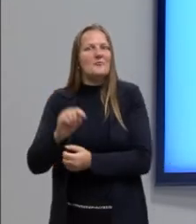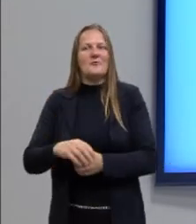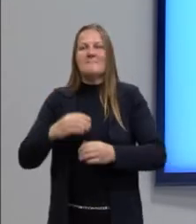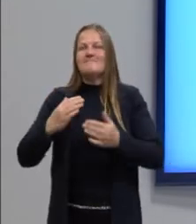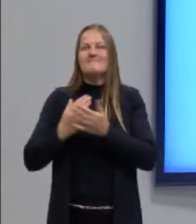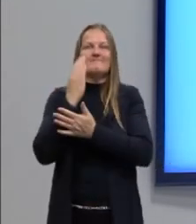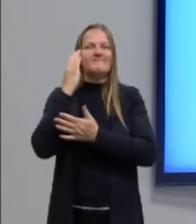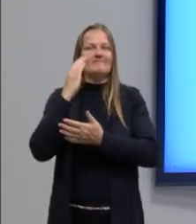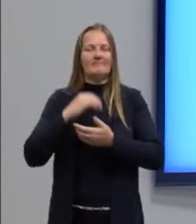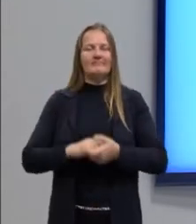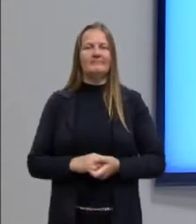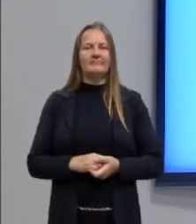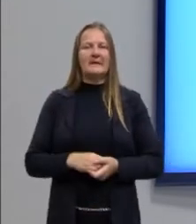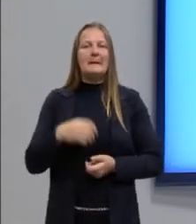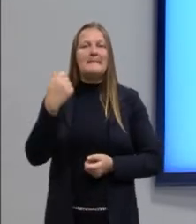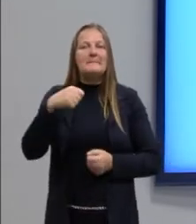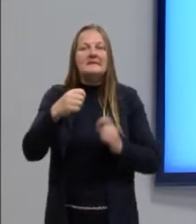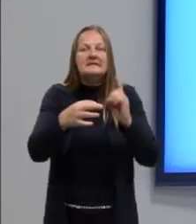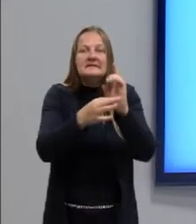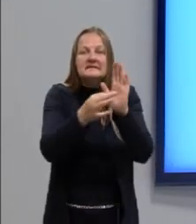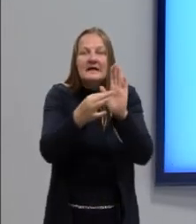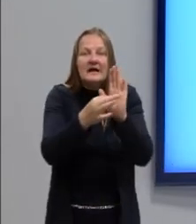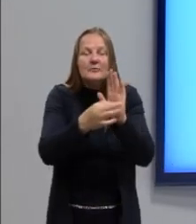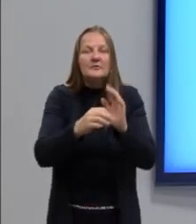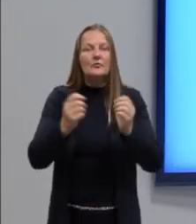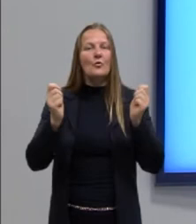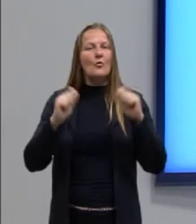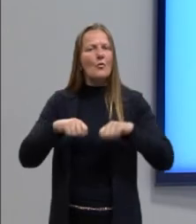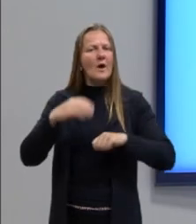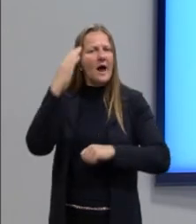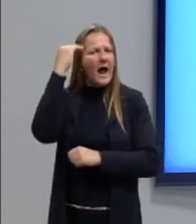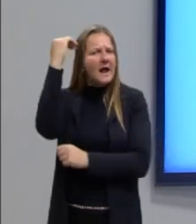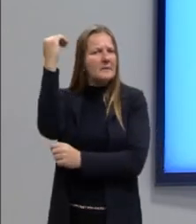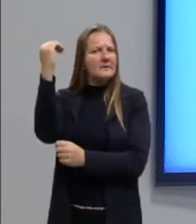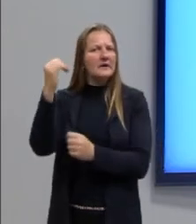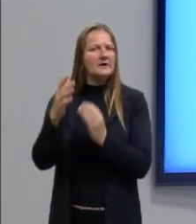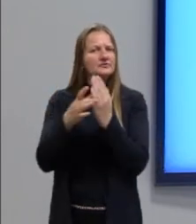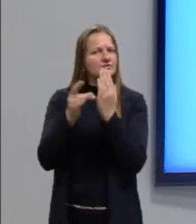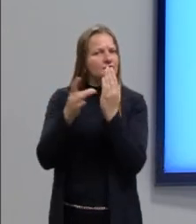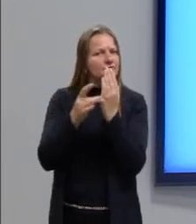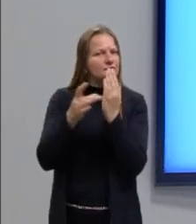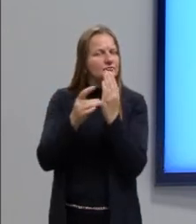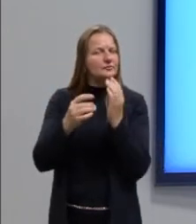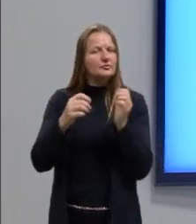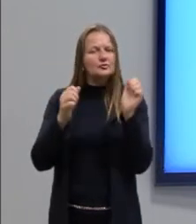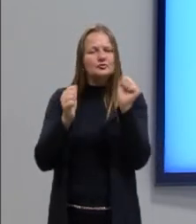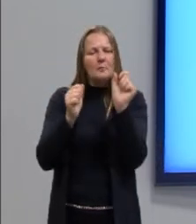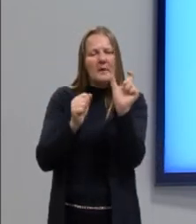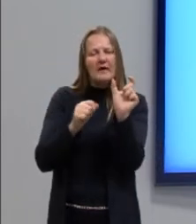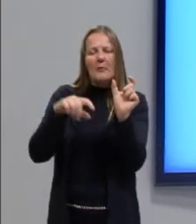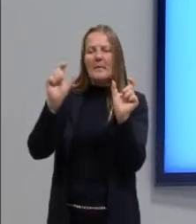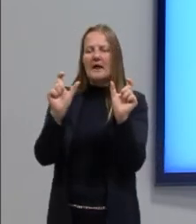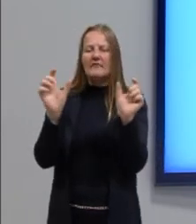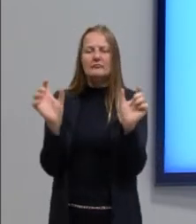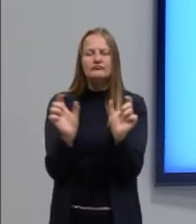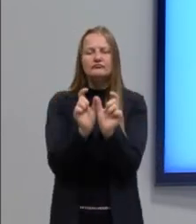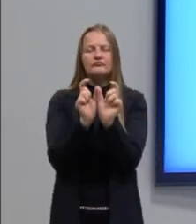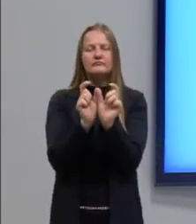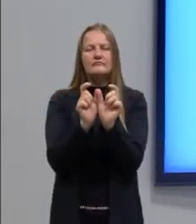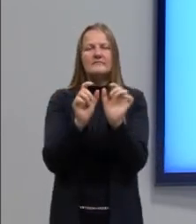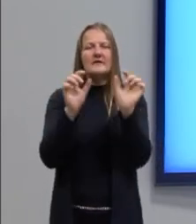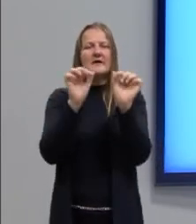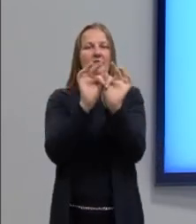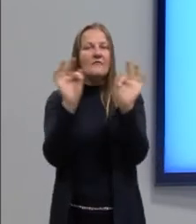sim ter essa habilidade de juntar as palavras as frases os períodos né